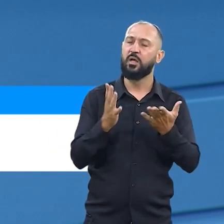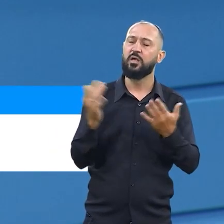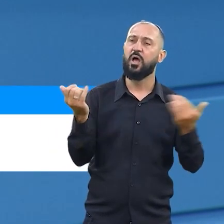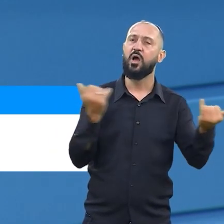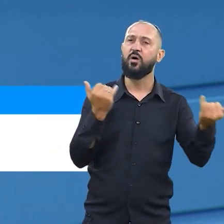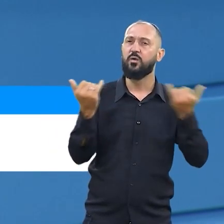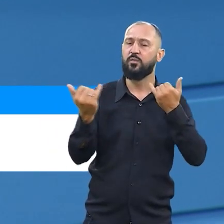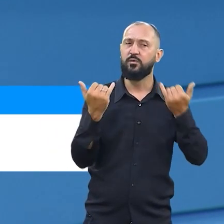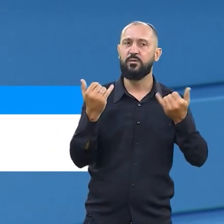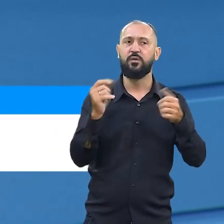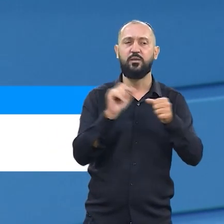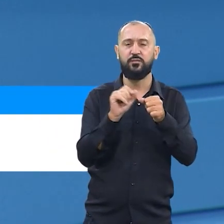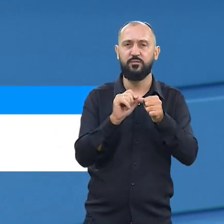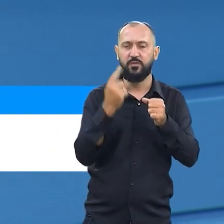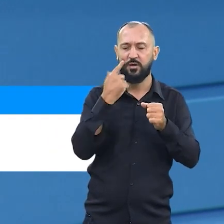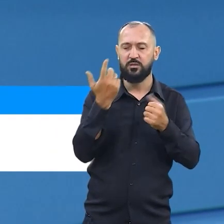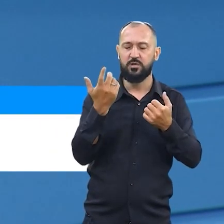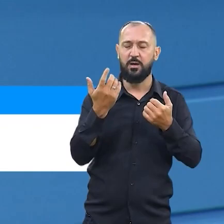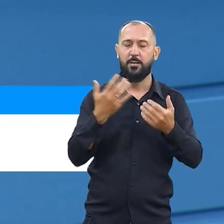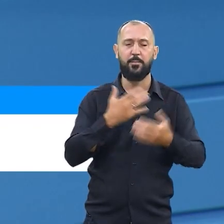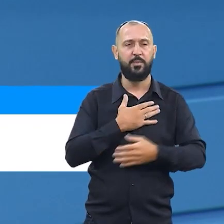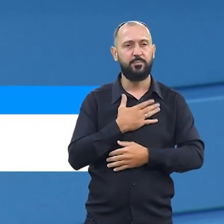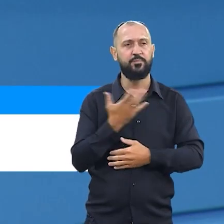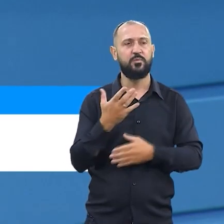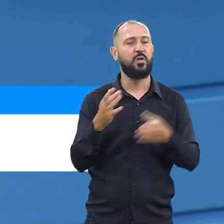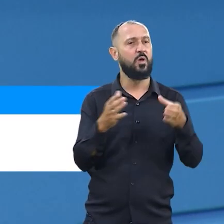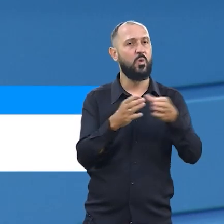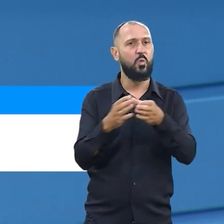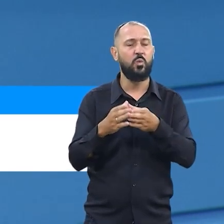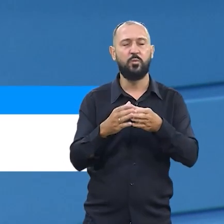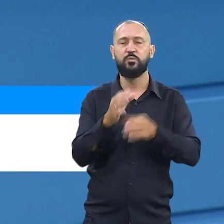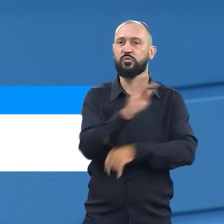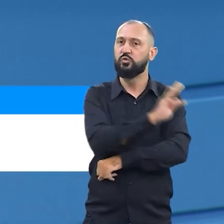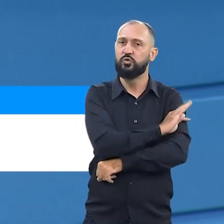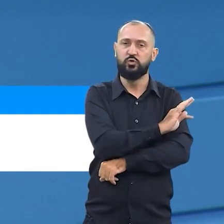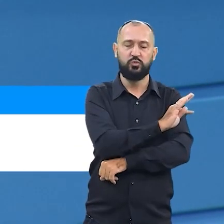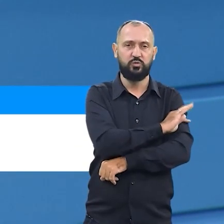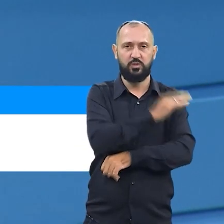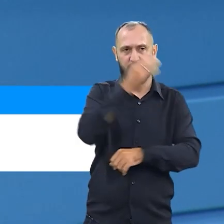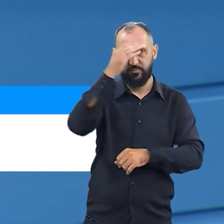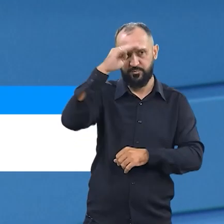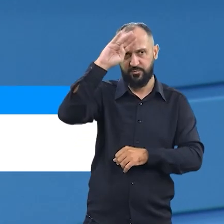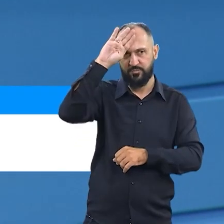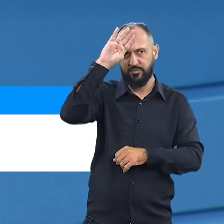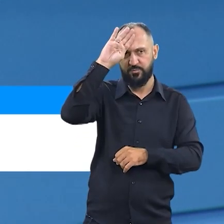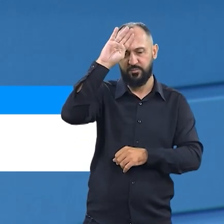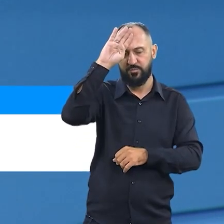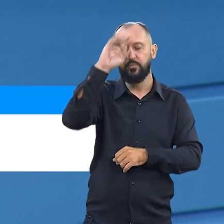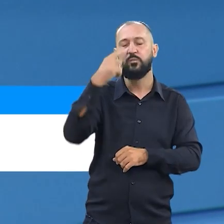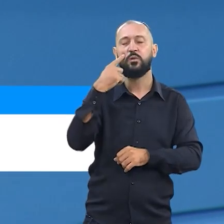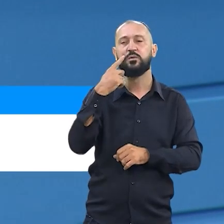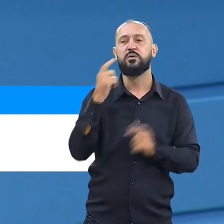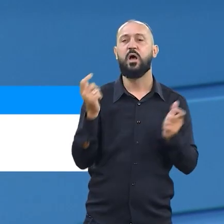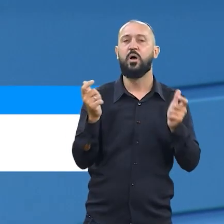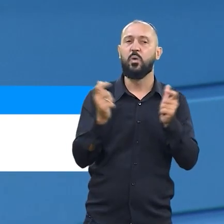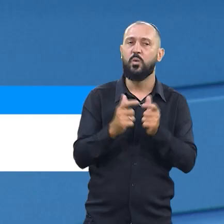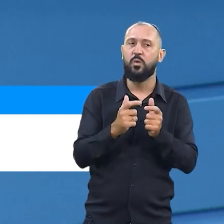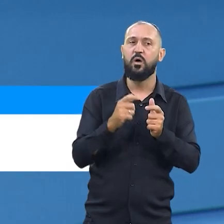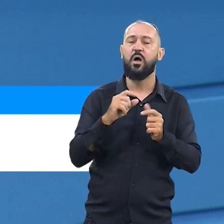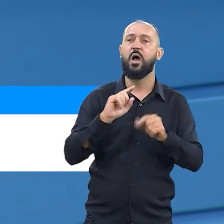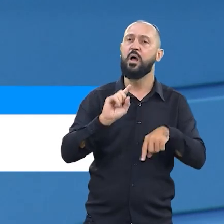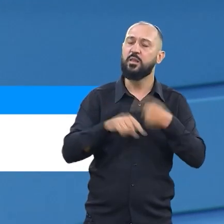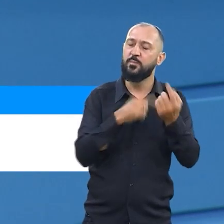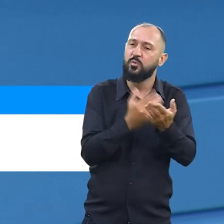e, conforme as informações repassadas a este mandato, o quadro de técnicos de enfermagem está